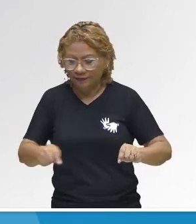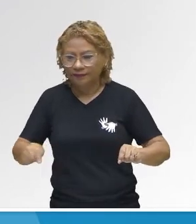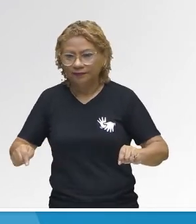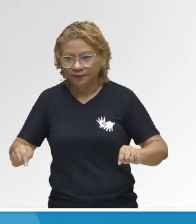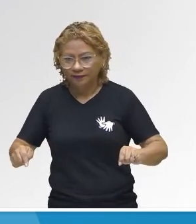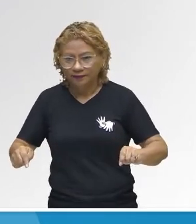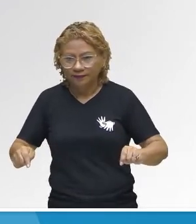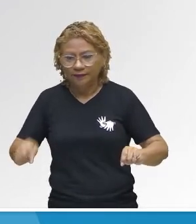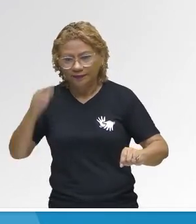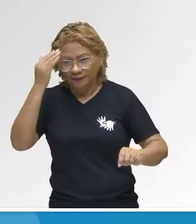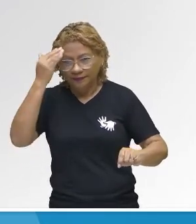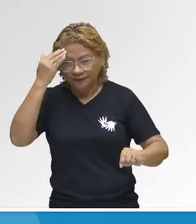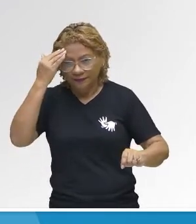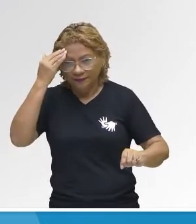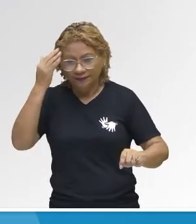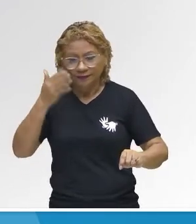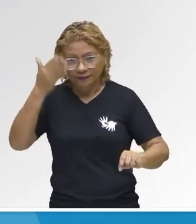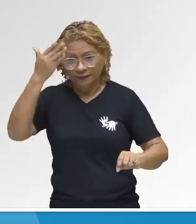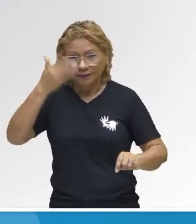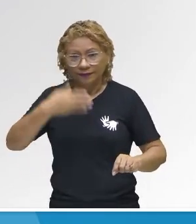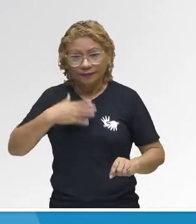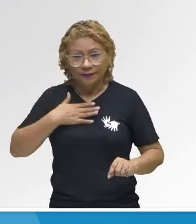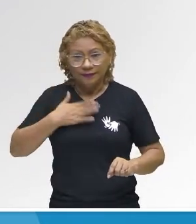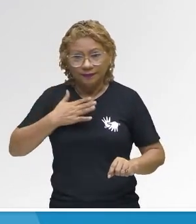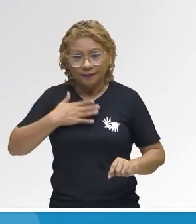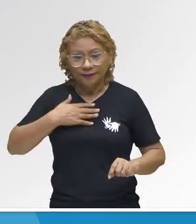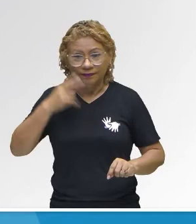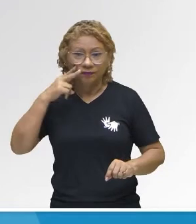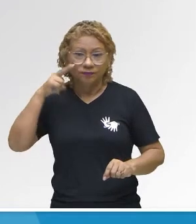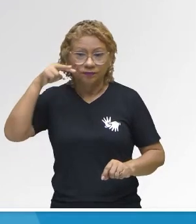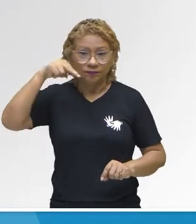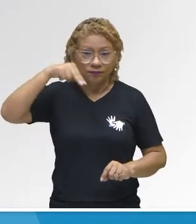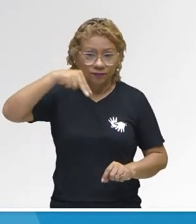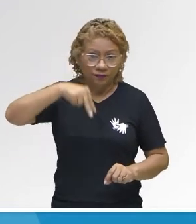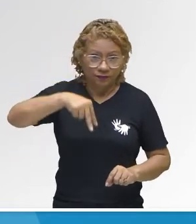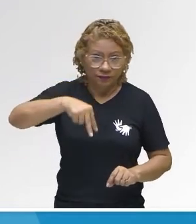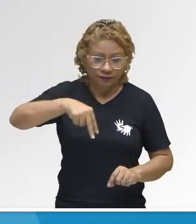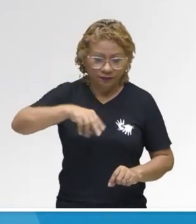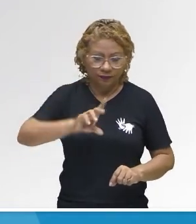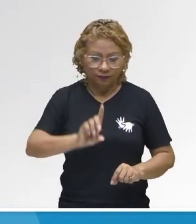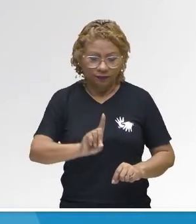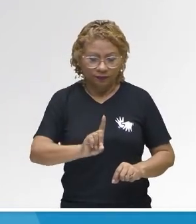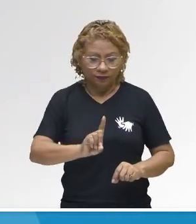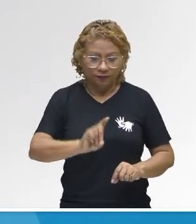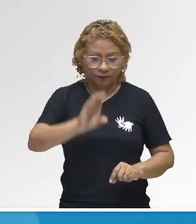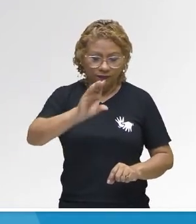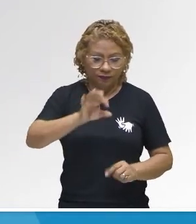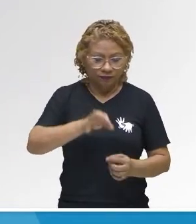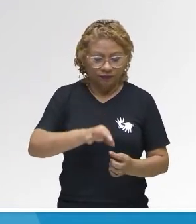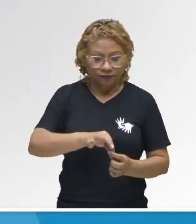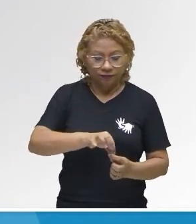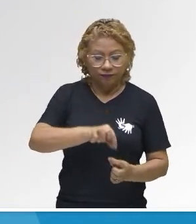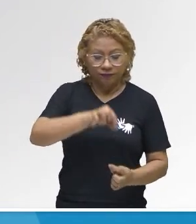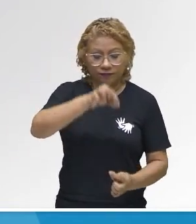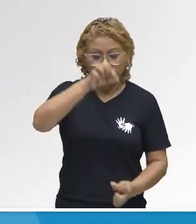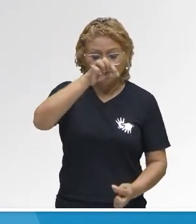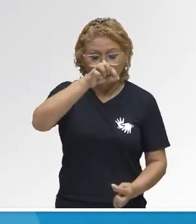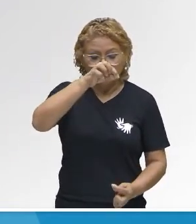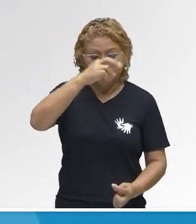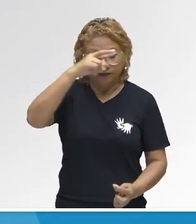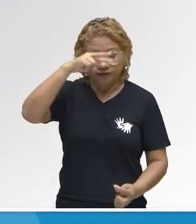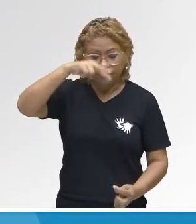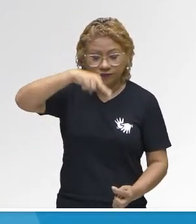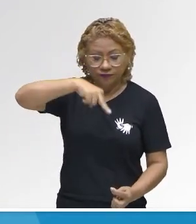Tudo bem? Então, como eu falei para vocês agora há pouco, depende muito do ponto que eu estiver fazendo a observação. E depende